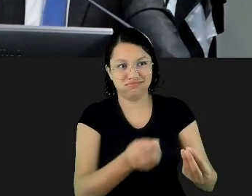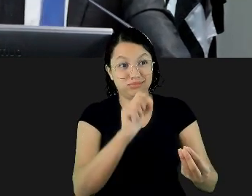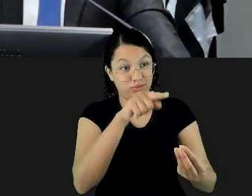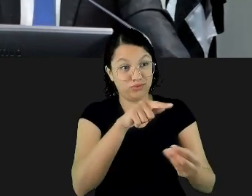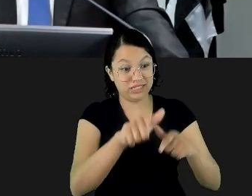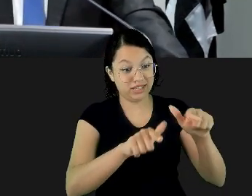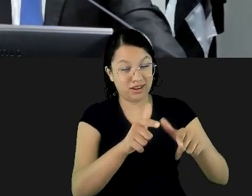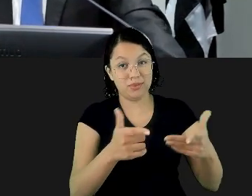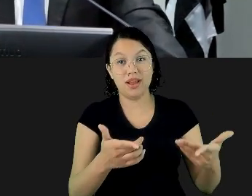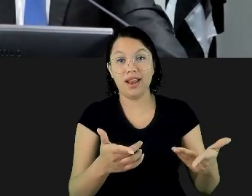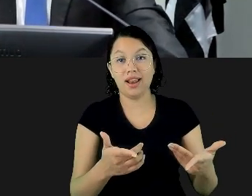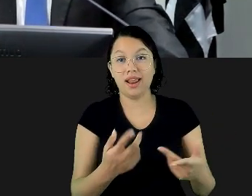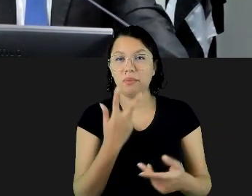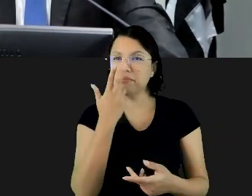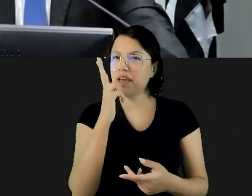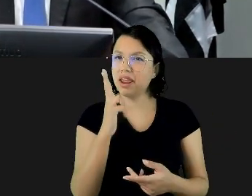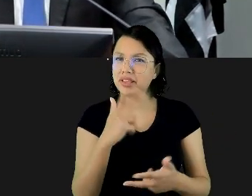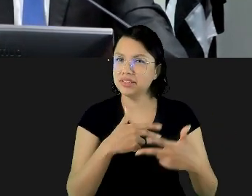parecem que fluem.